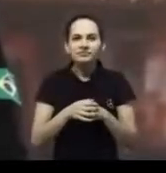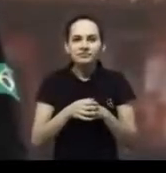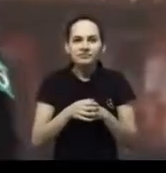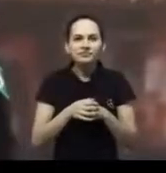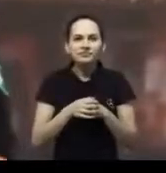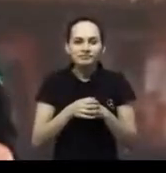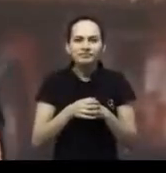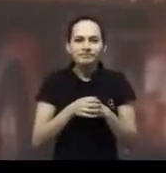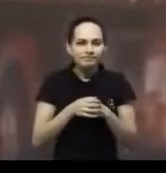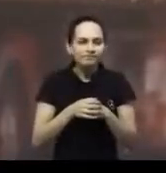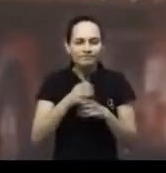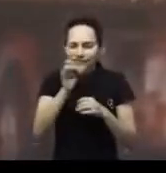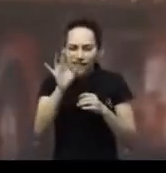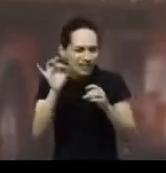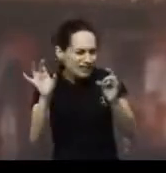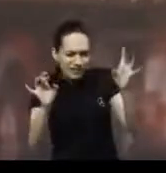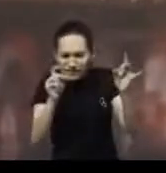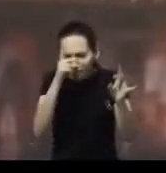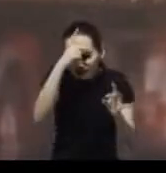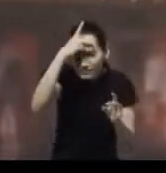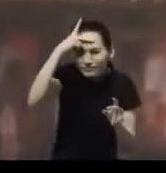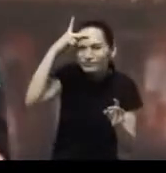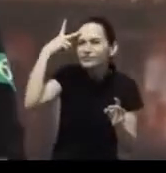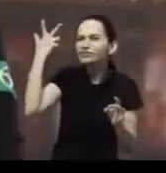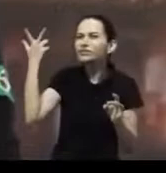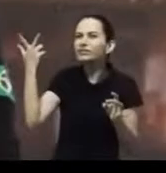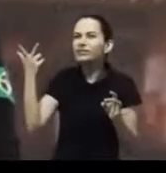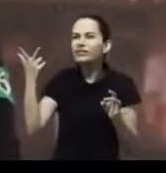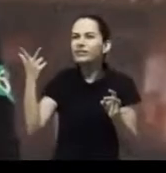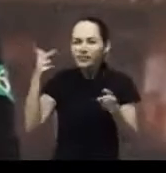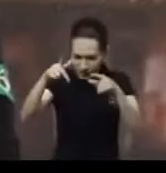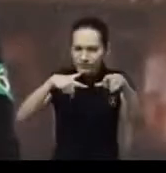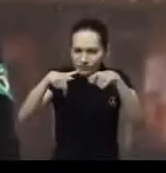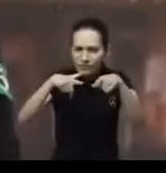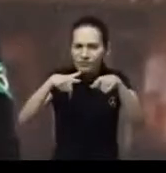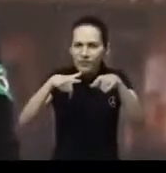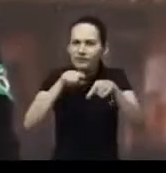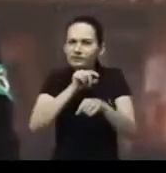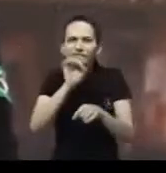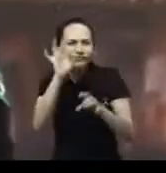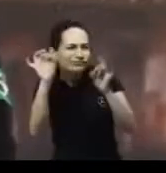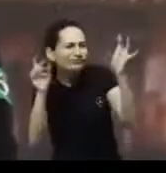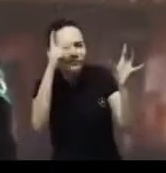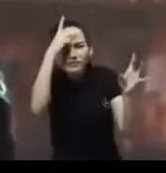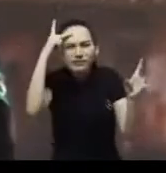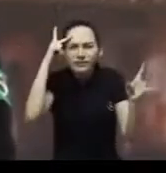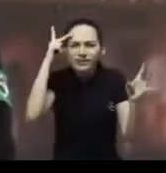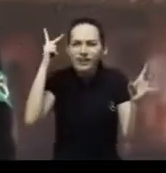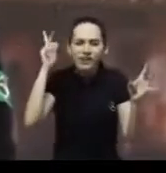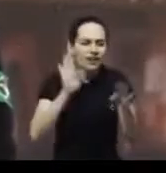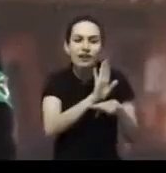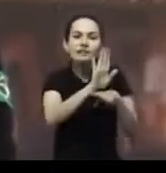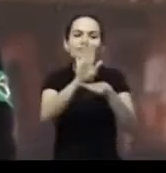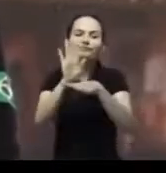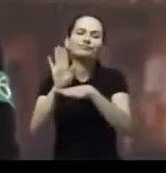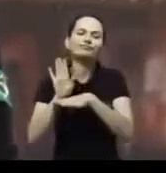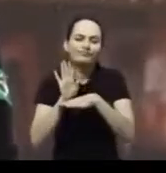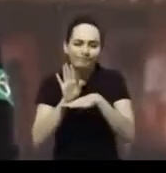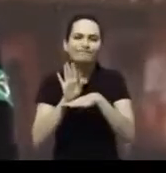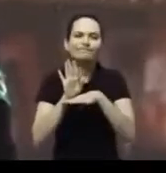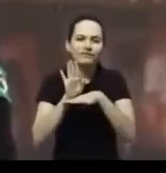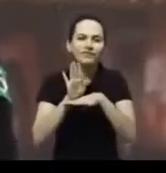o lápis lá como trabalho dela ela consegue fazer com que